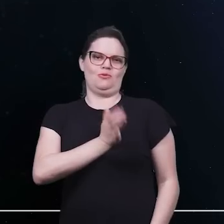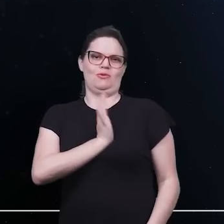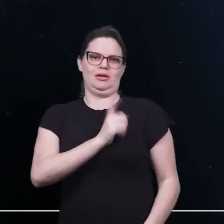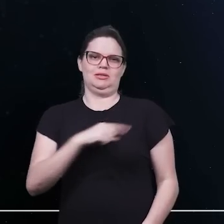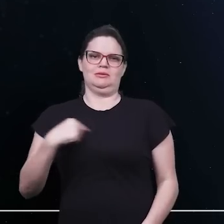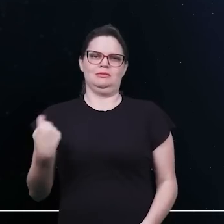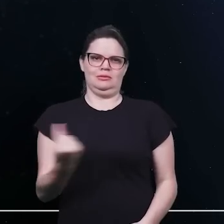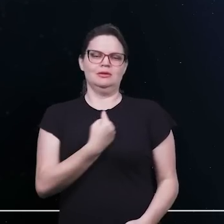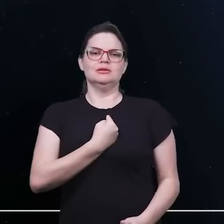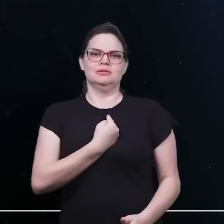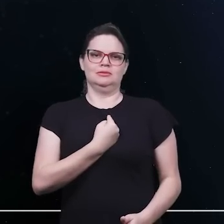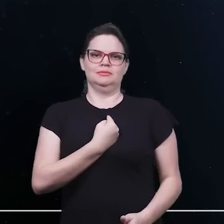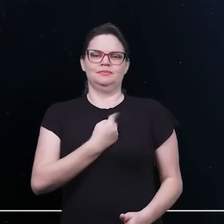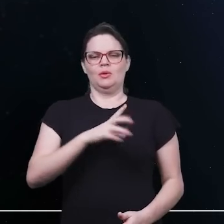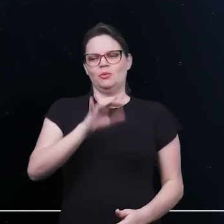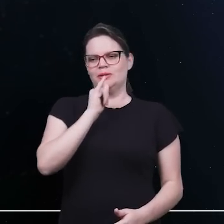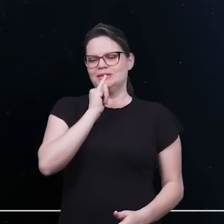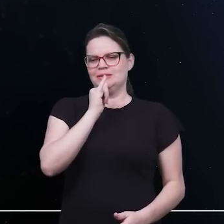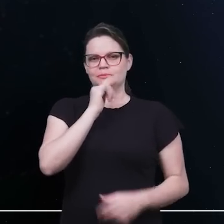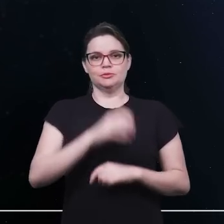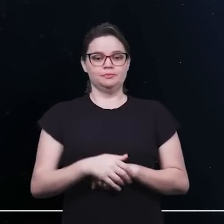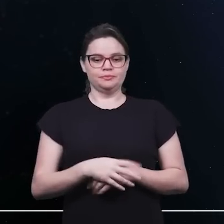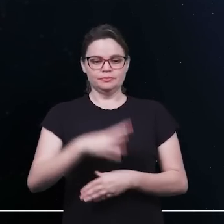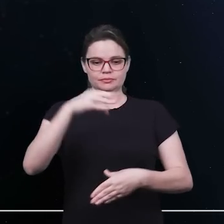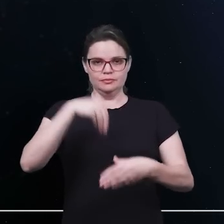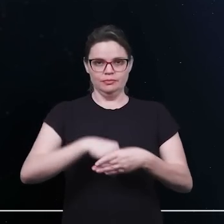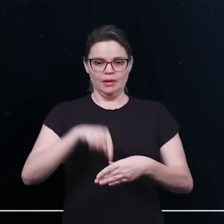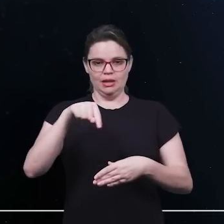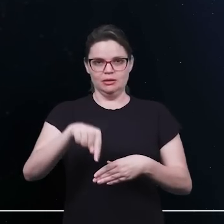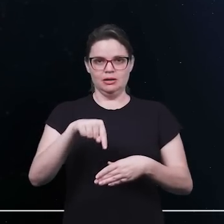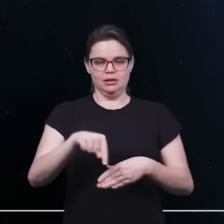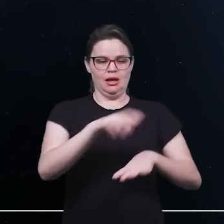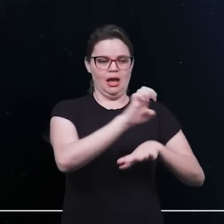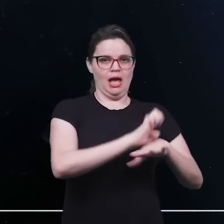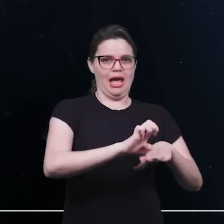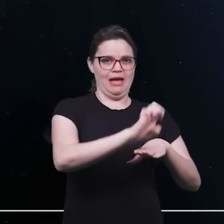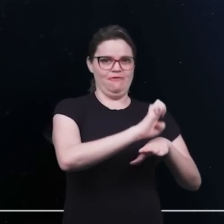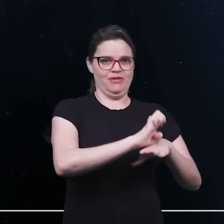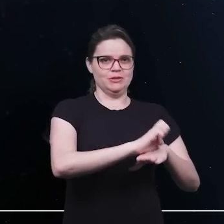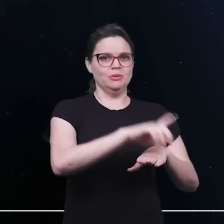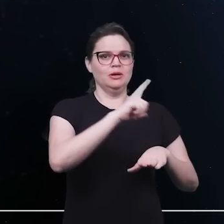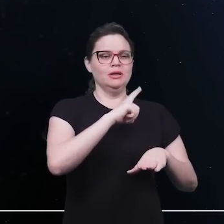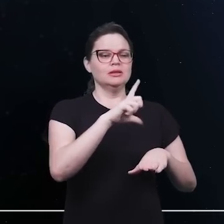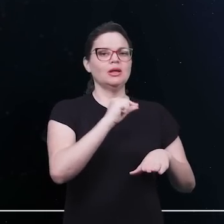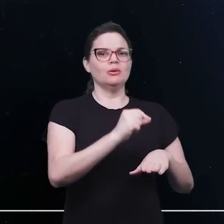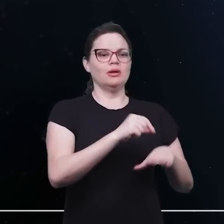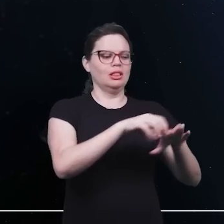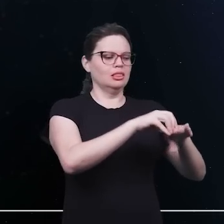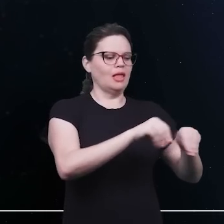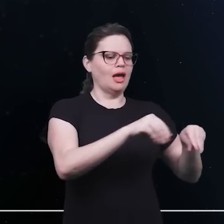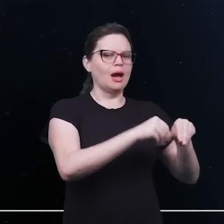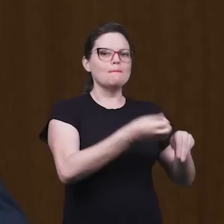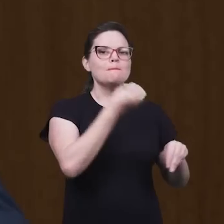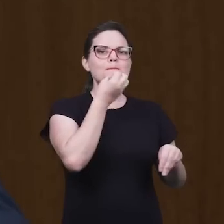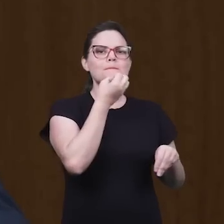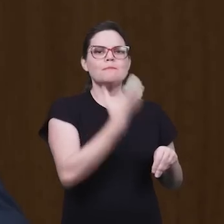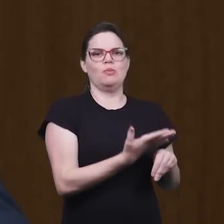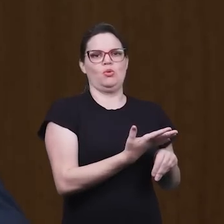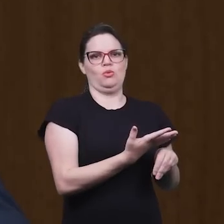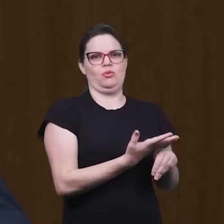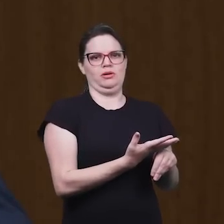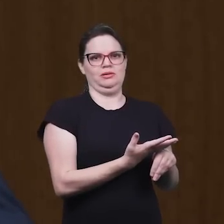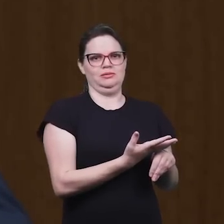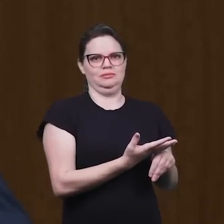nós devemos ser, por exemplo, na igreja de Éfeso, a parábola mostra uma terra boa, que recebeu